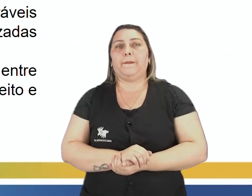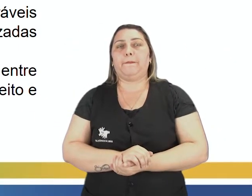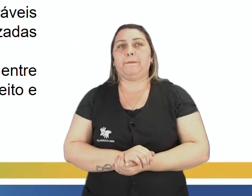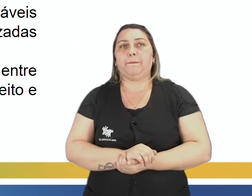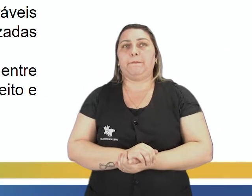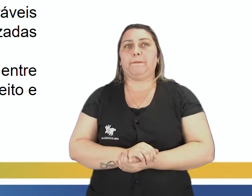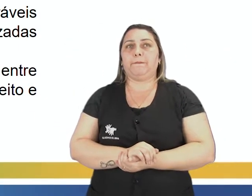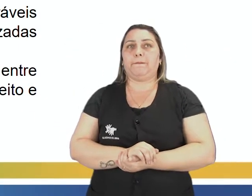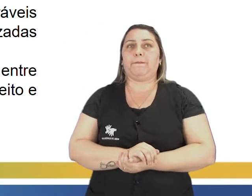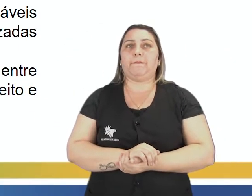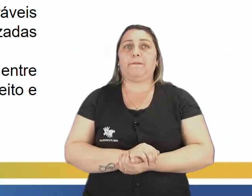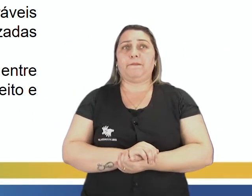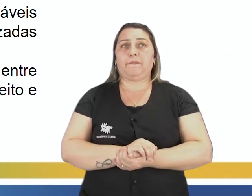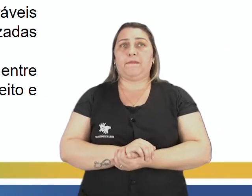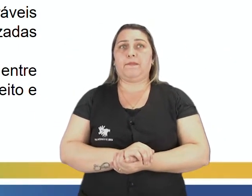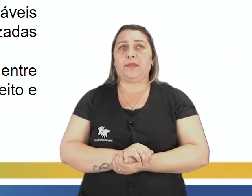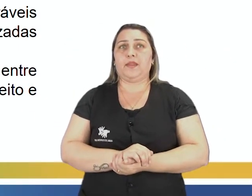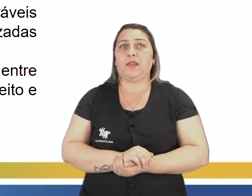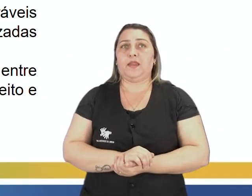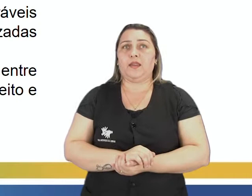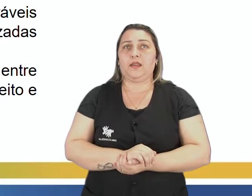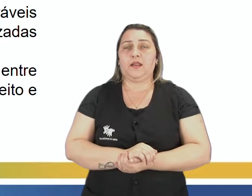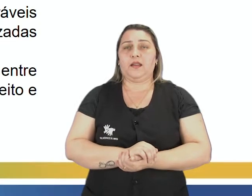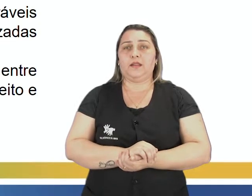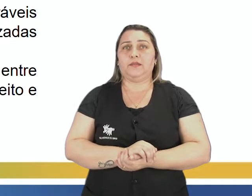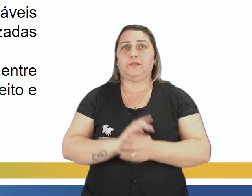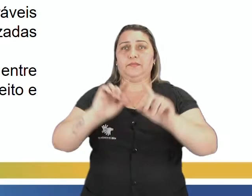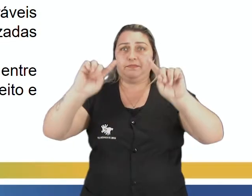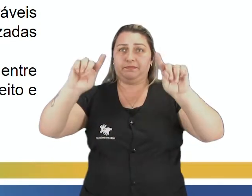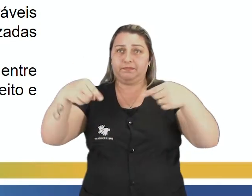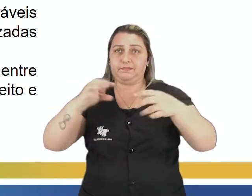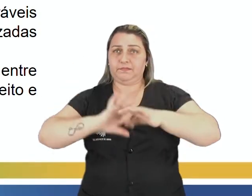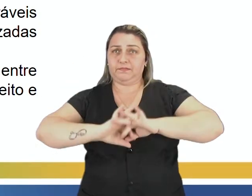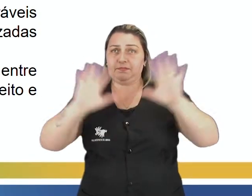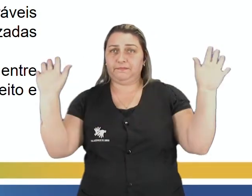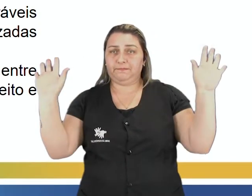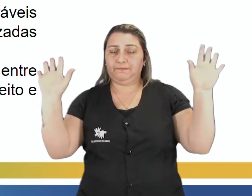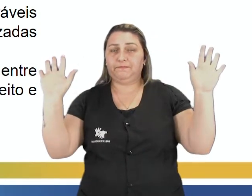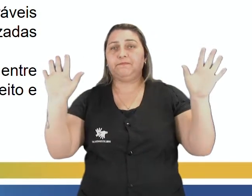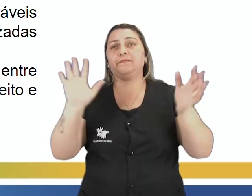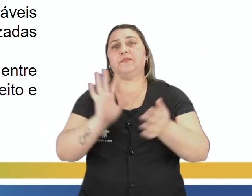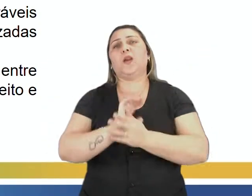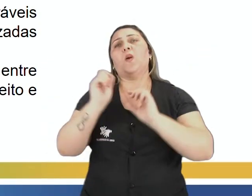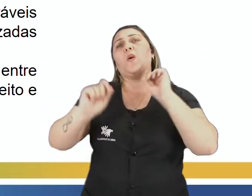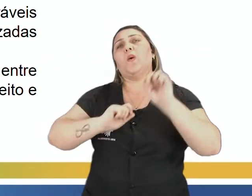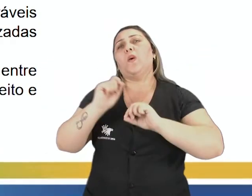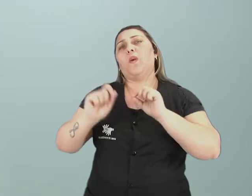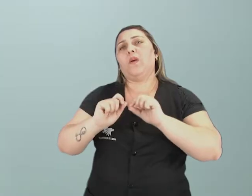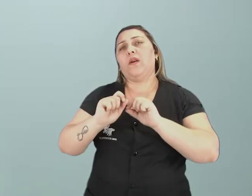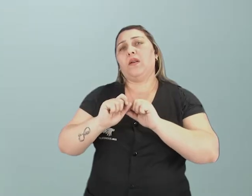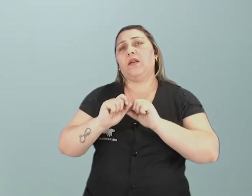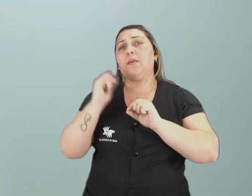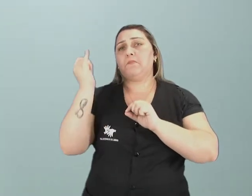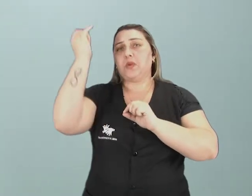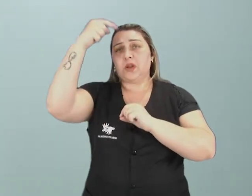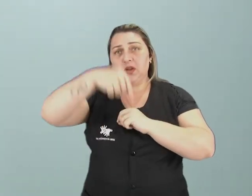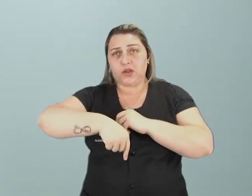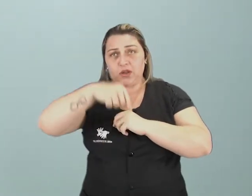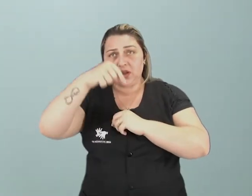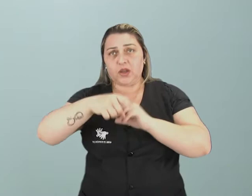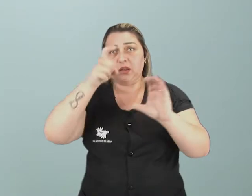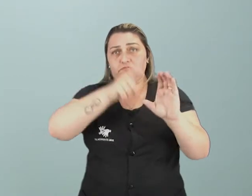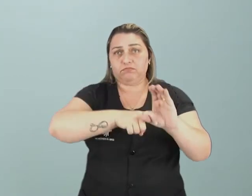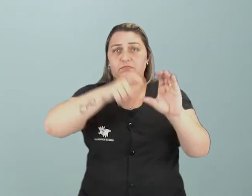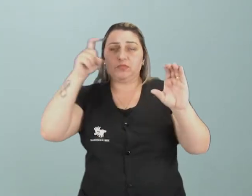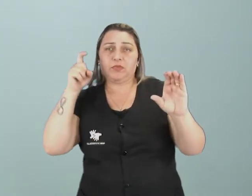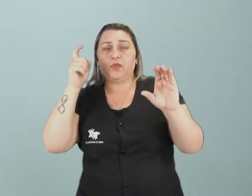aspas, independência, né? Esse parênteses aí, essa independência é o que nos importa aqui, tá? Essa